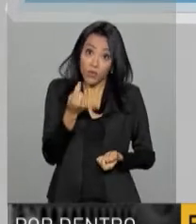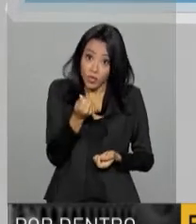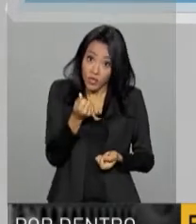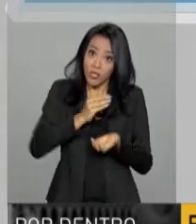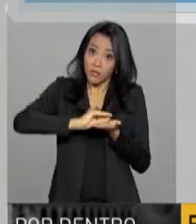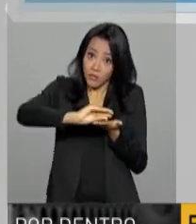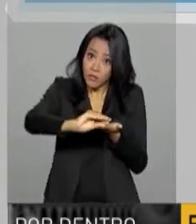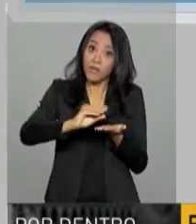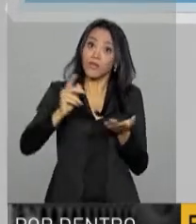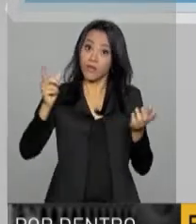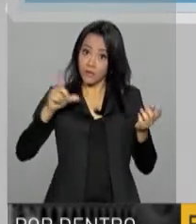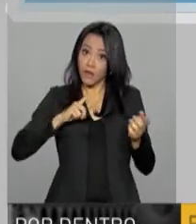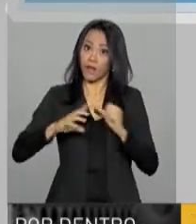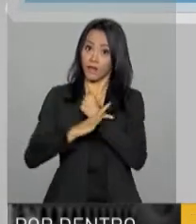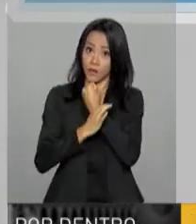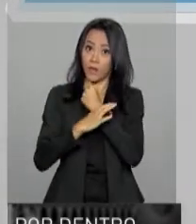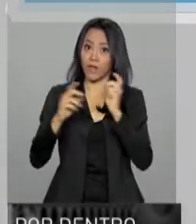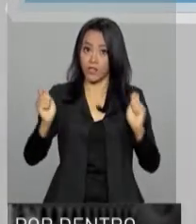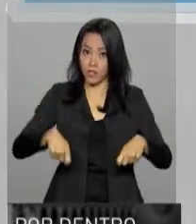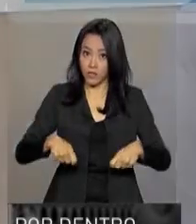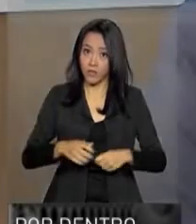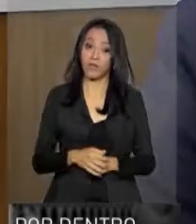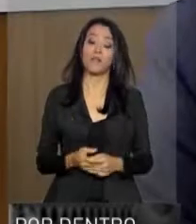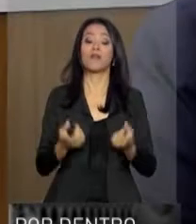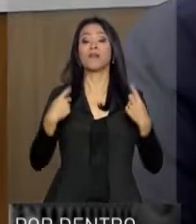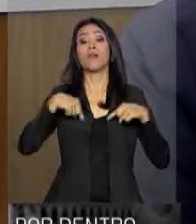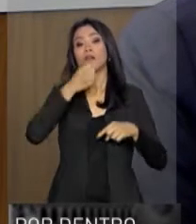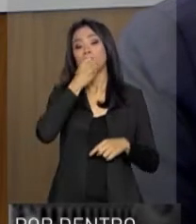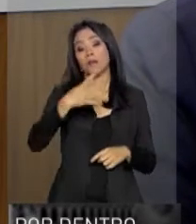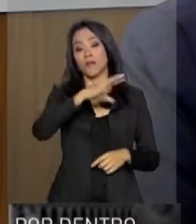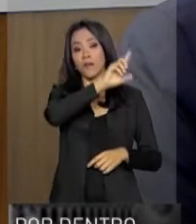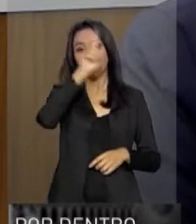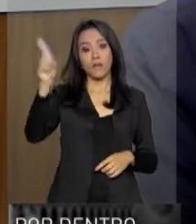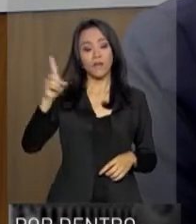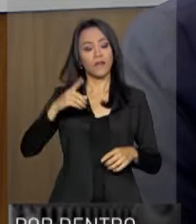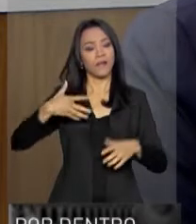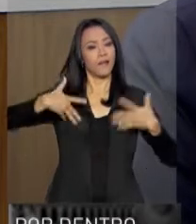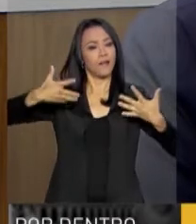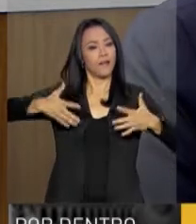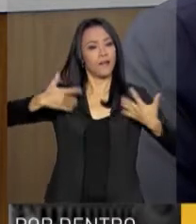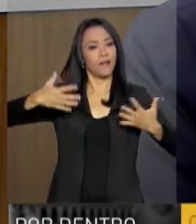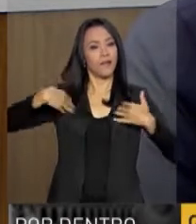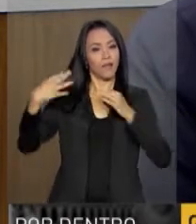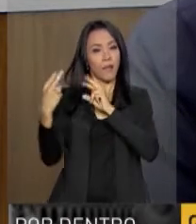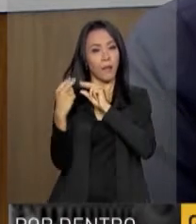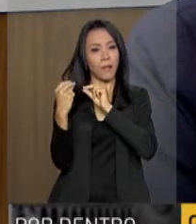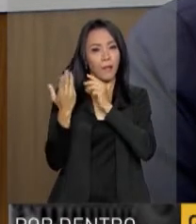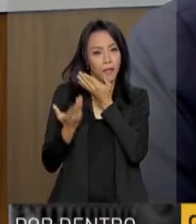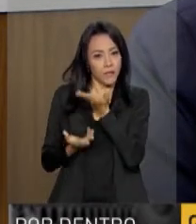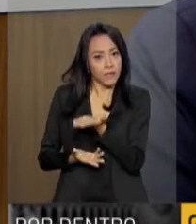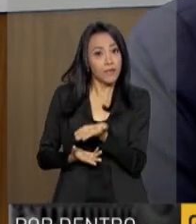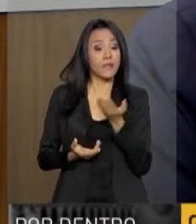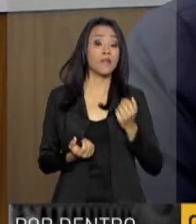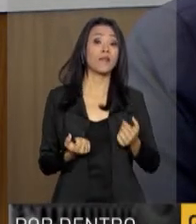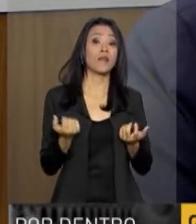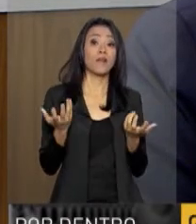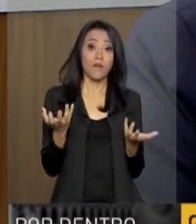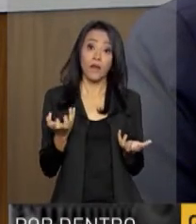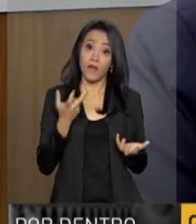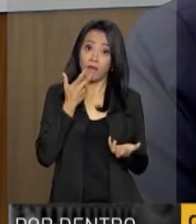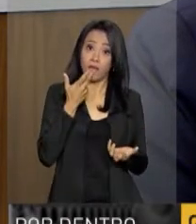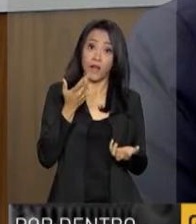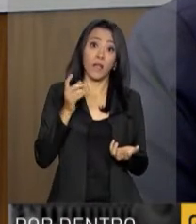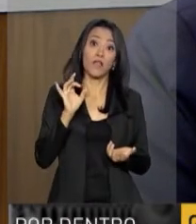garantido bom-dia estevão uma alegria muito grande estar conversando com você eu quero lhe informar que não